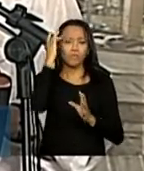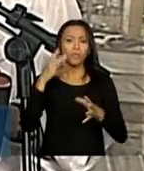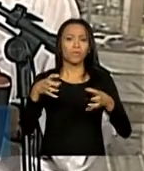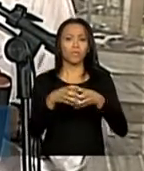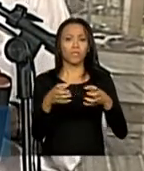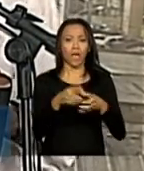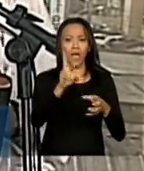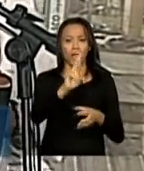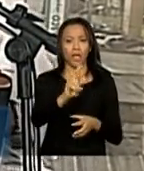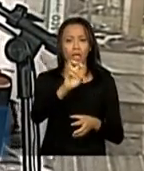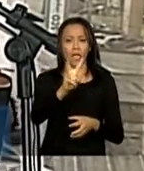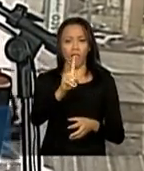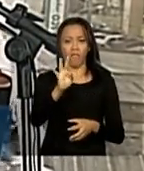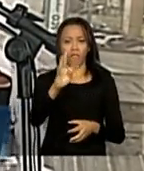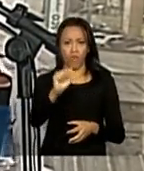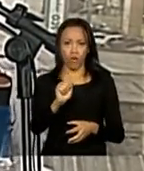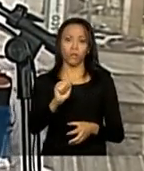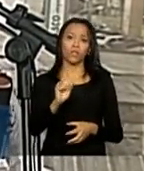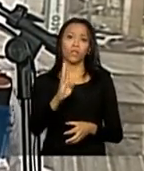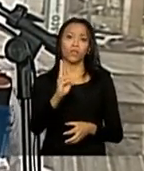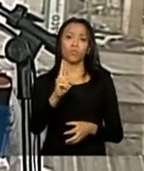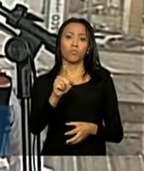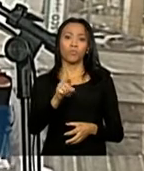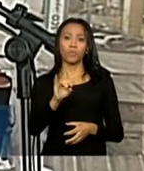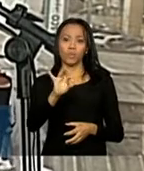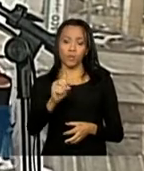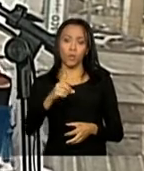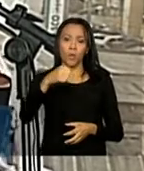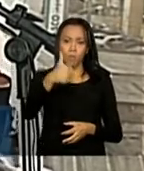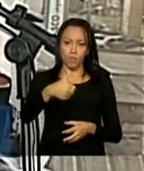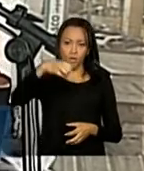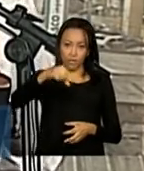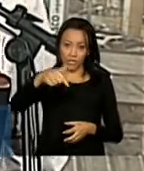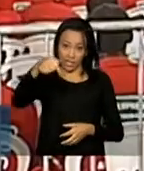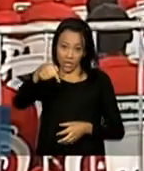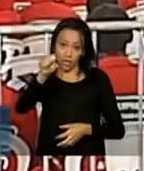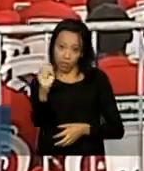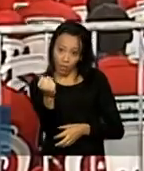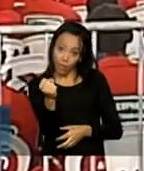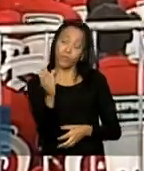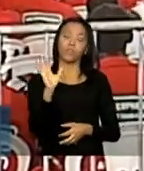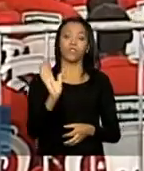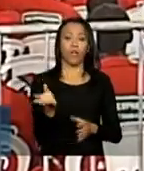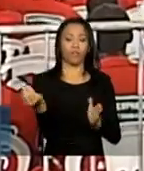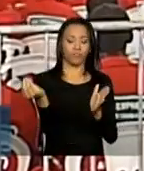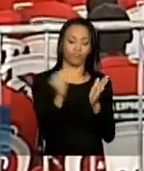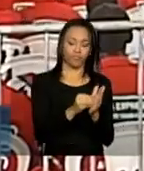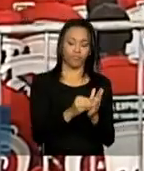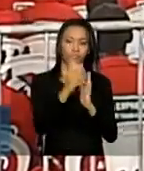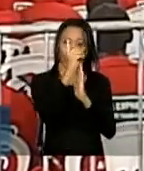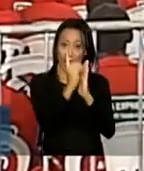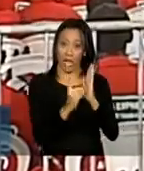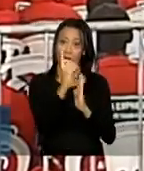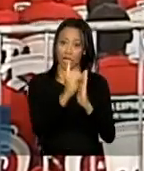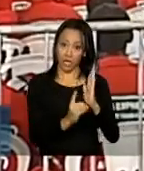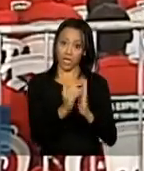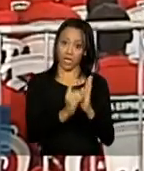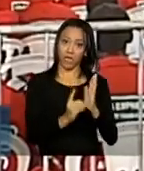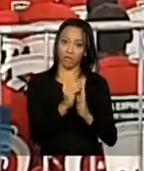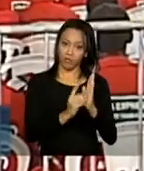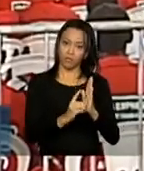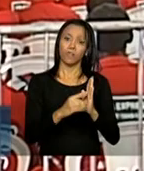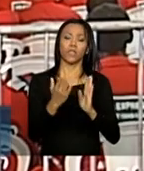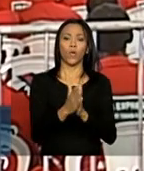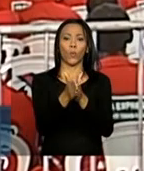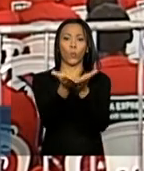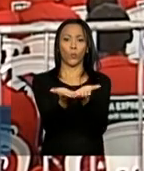Búzios, de 1798, que a senhora, através do decreto, já colocou os heróis no livro dos